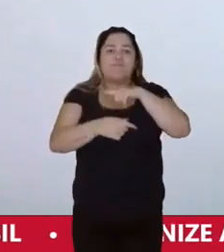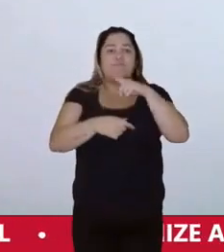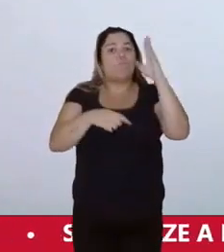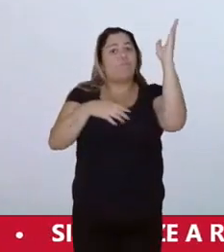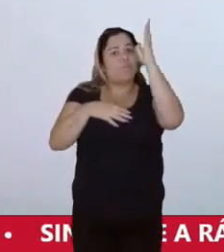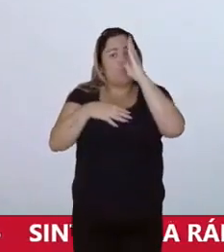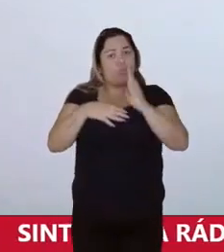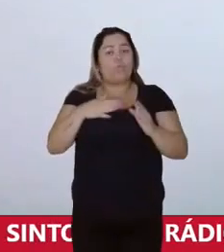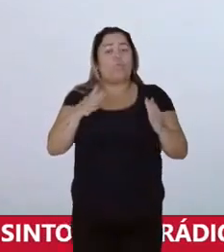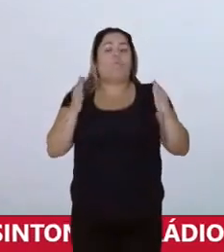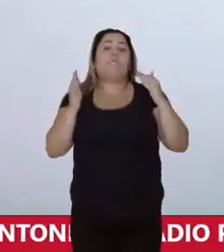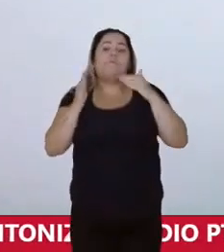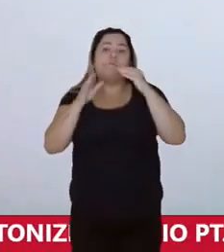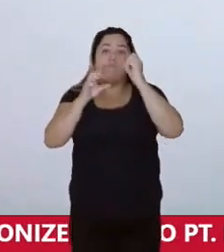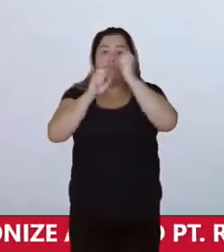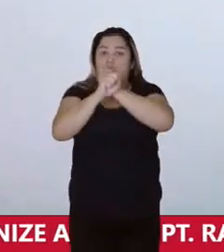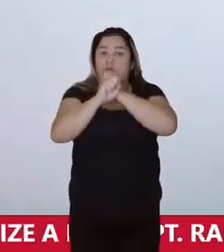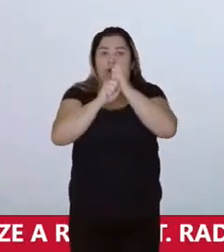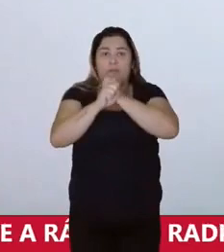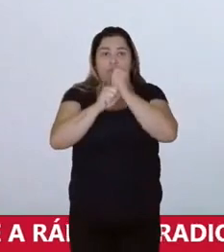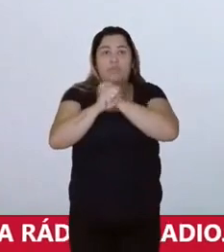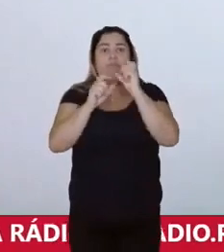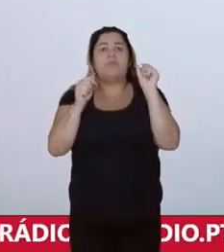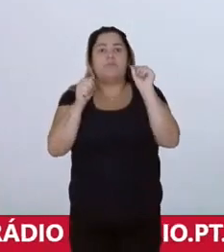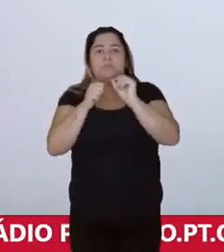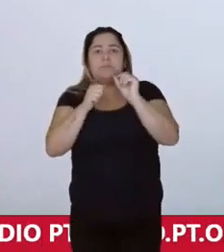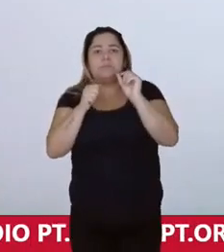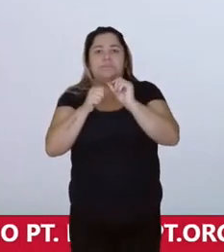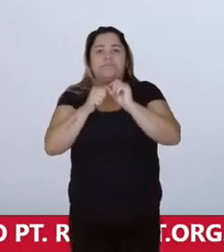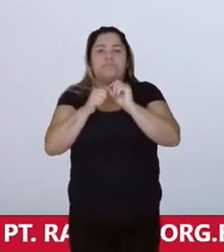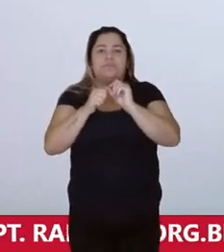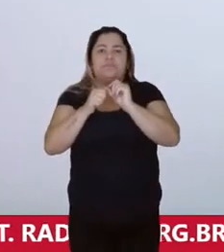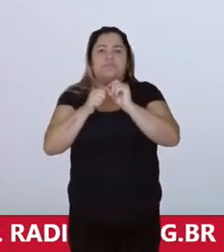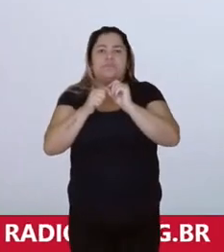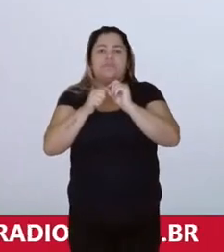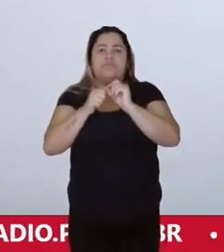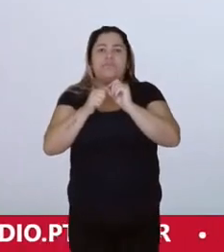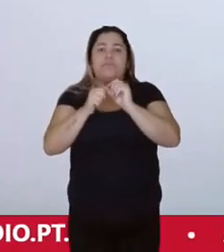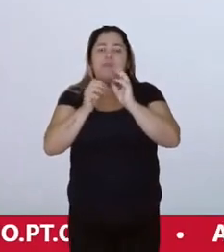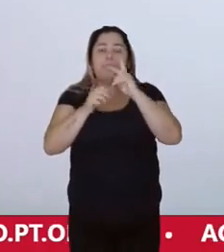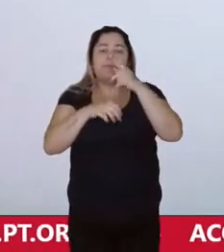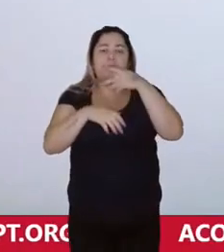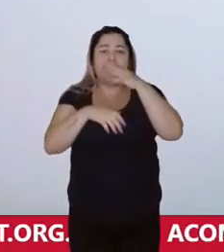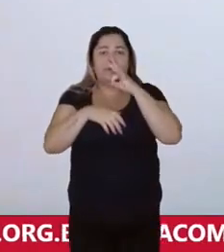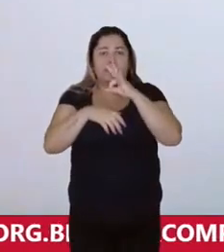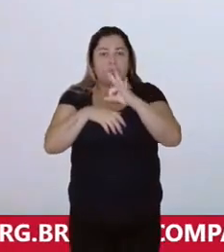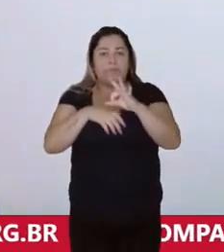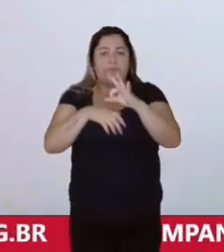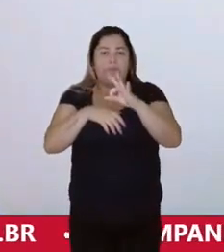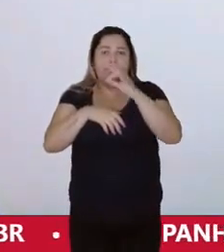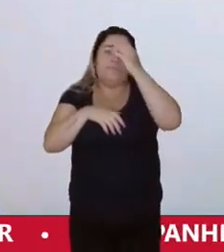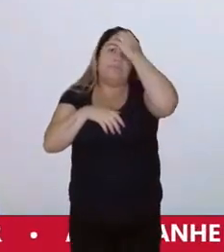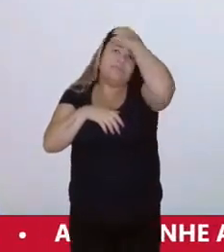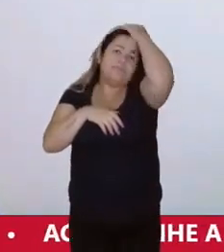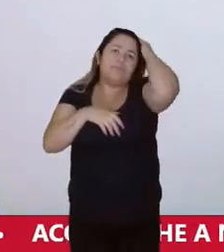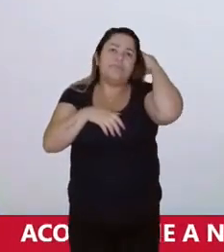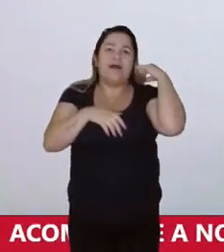últimos anos, ela foi feita pelas gestões do Partido dos Trabalhadores, pelos governos do